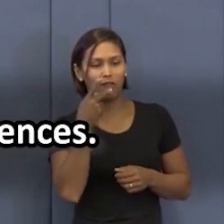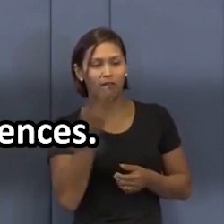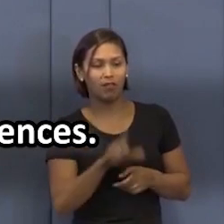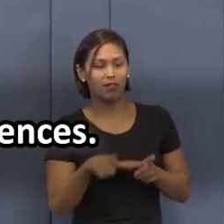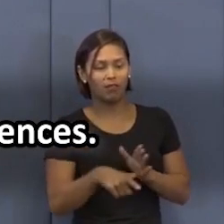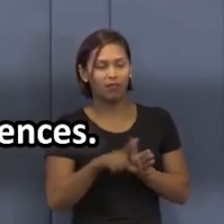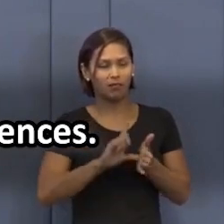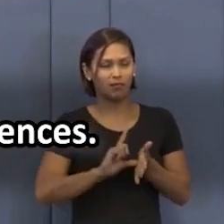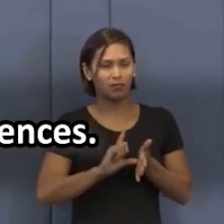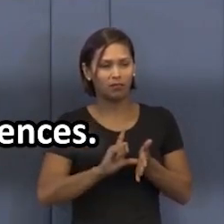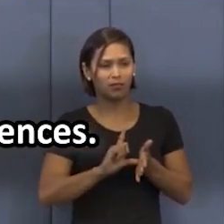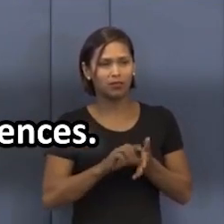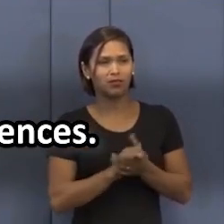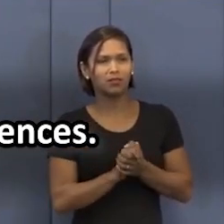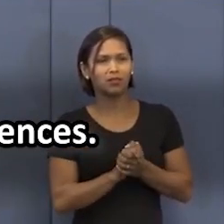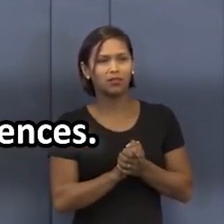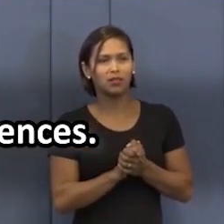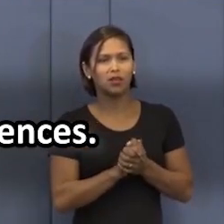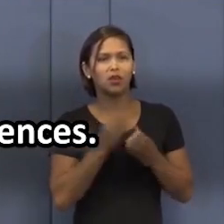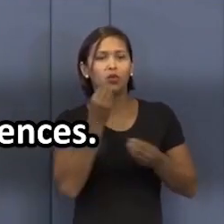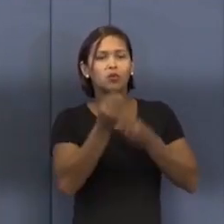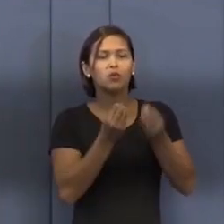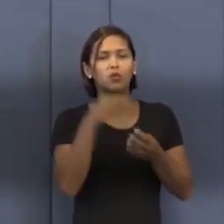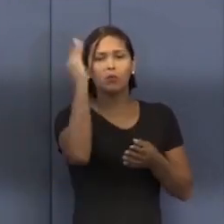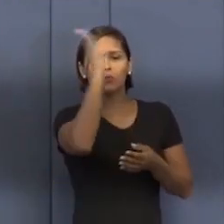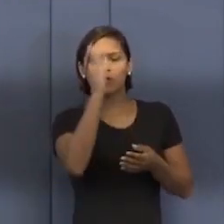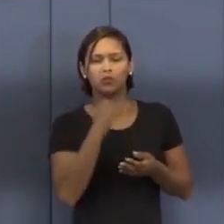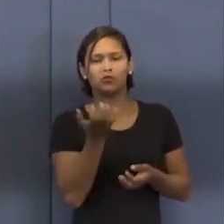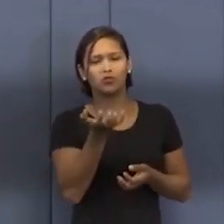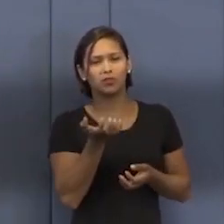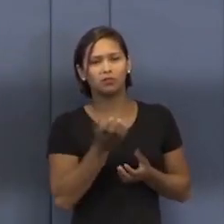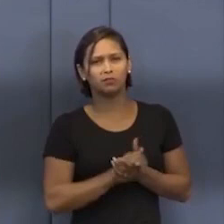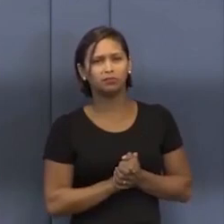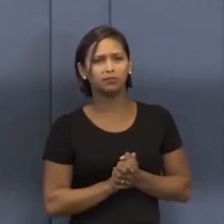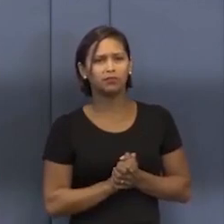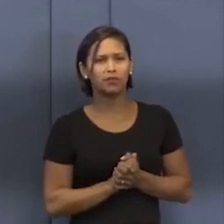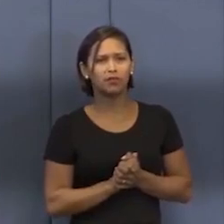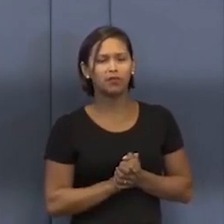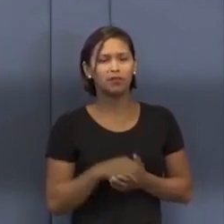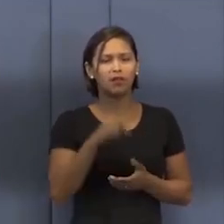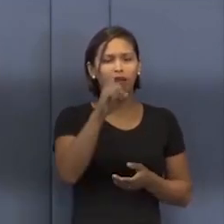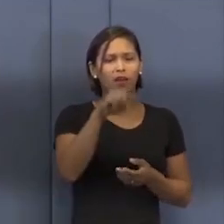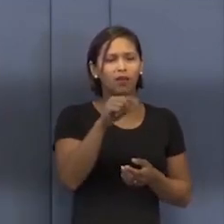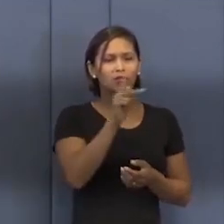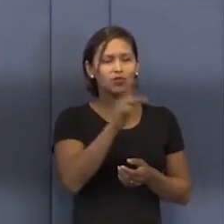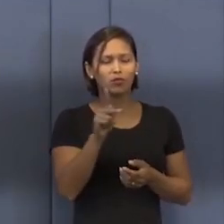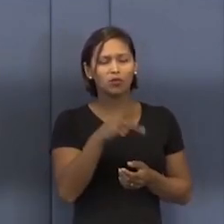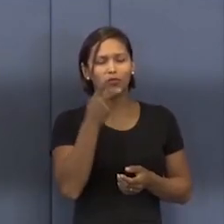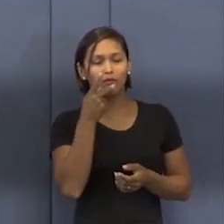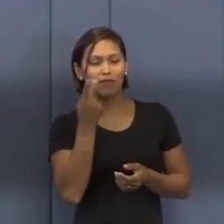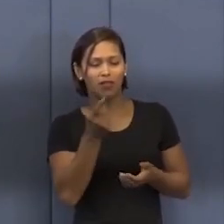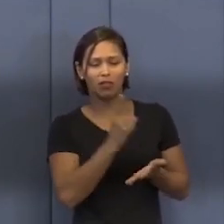antes, deixa eu antecipar para não sofrer nenhum tipo, e a gente vai... Que tipo de Brasil a gente quer? É exatamente isso que